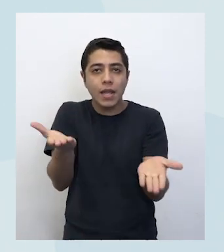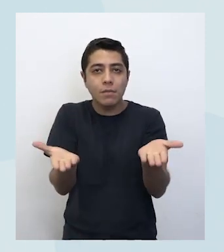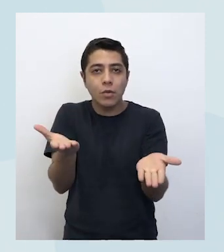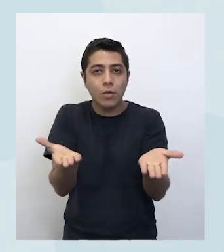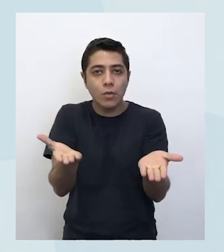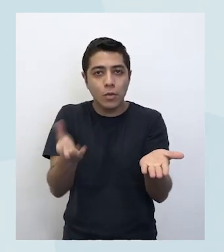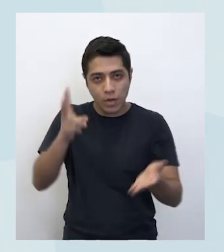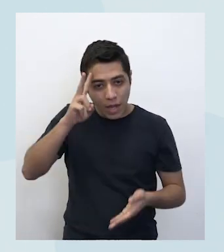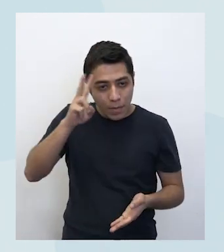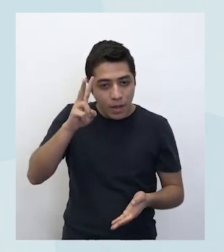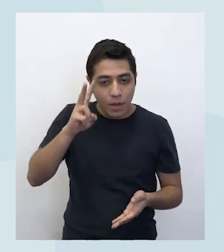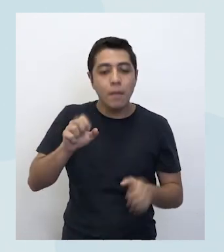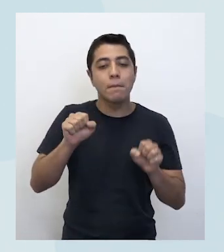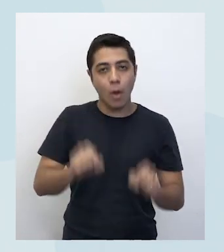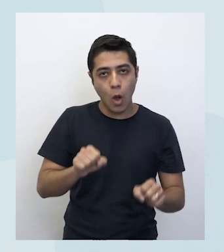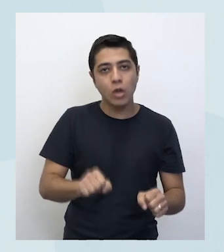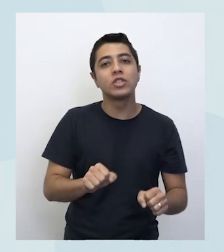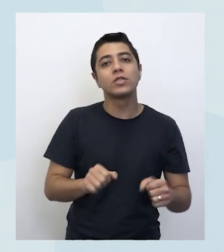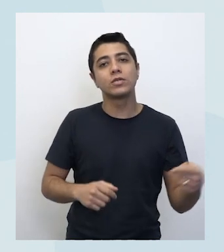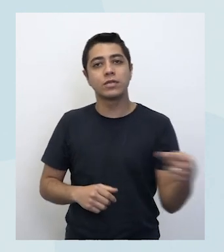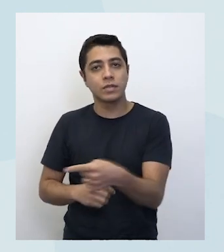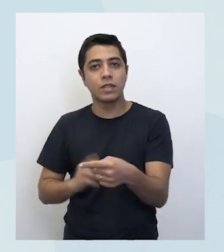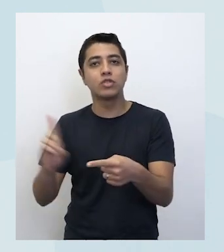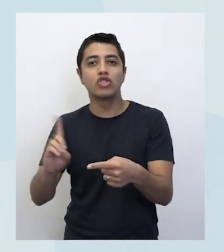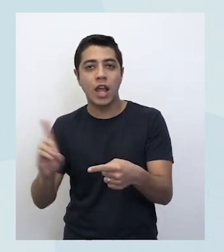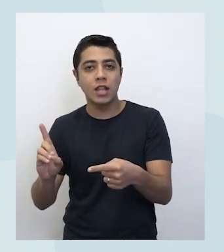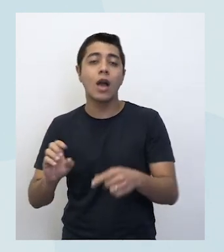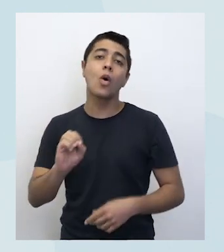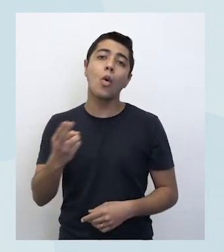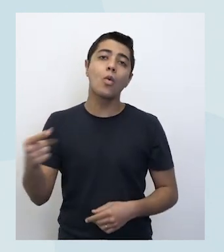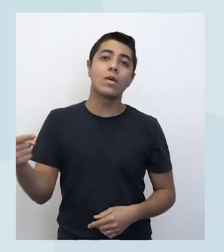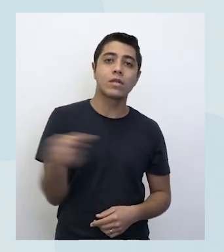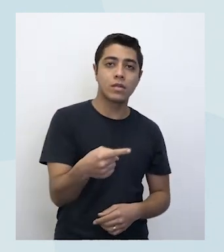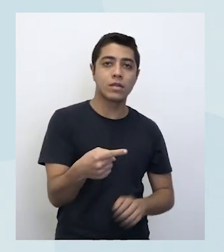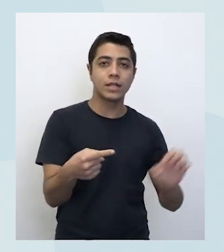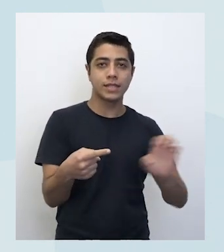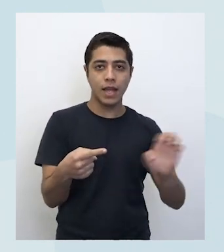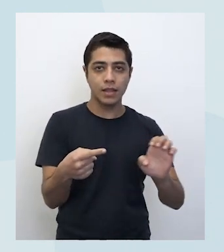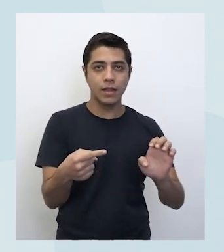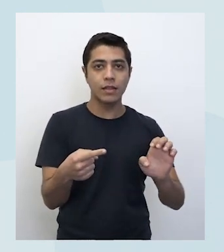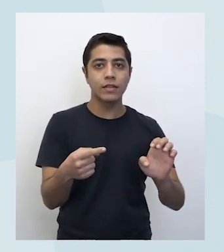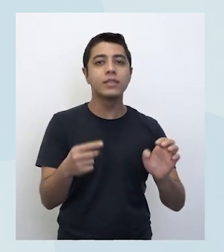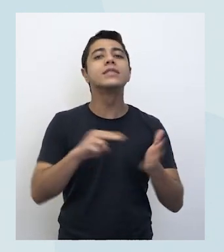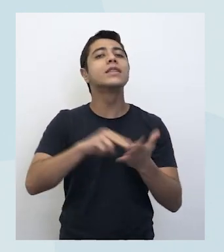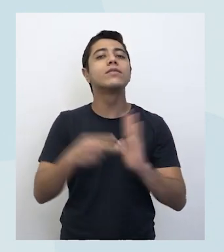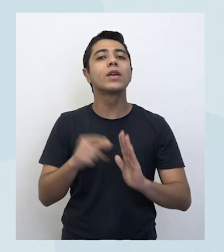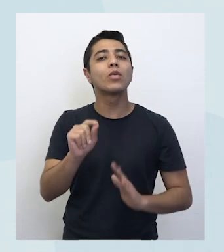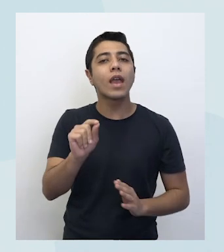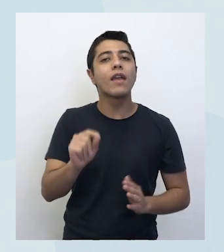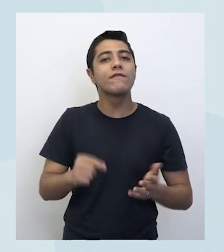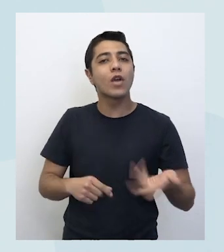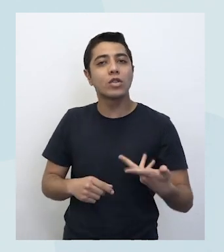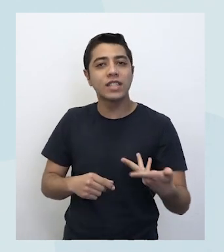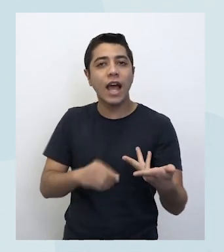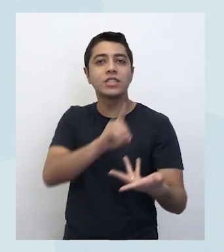para a direita como vir para a esquerda, ou seja, quando a velocidade direta é igual à inversa. Se vocês verem lá a equação embaixo,